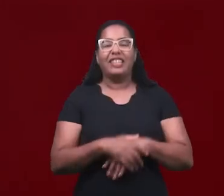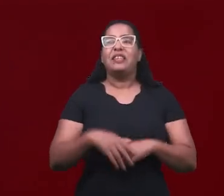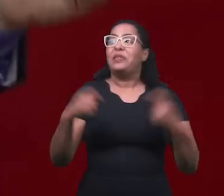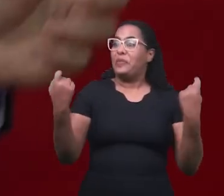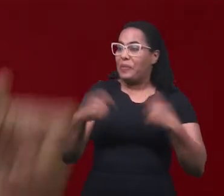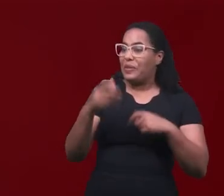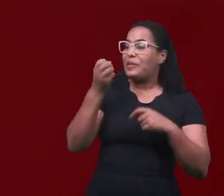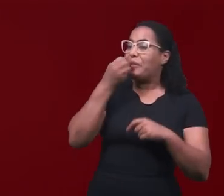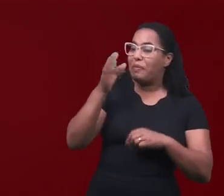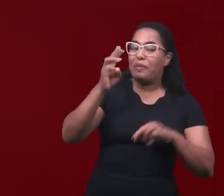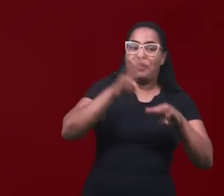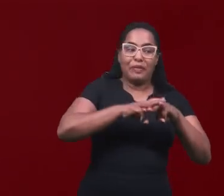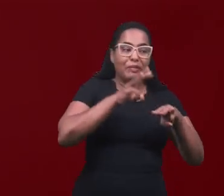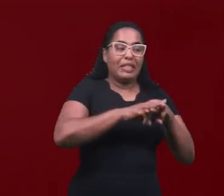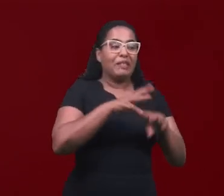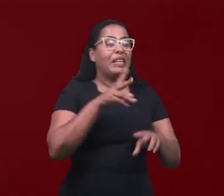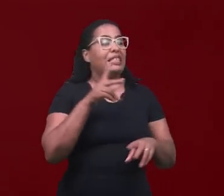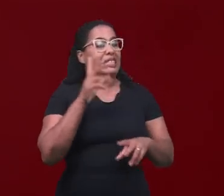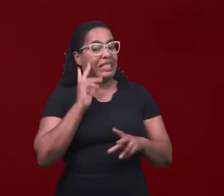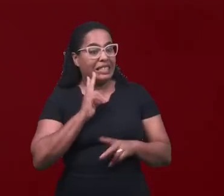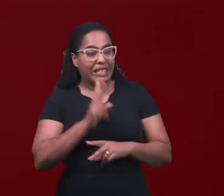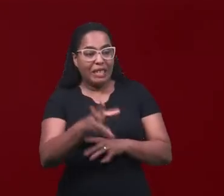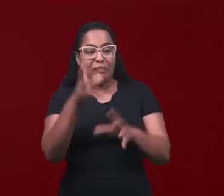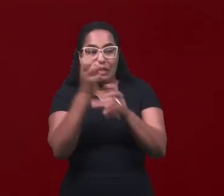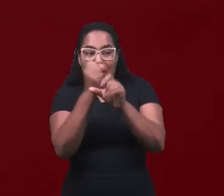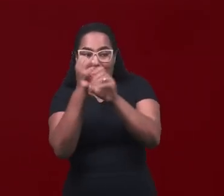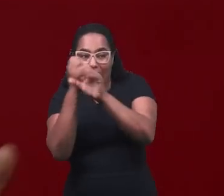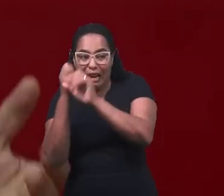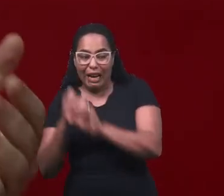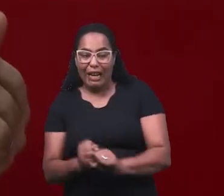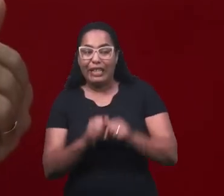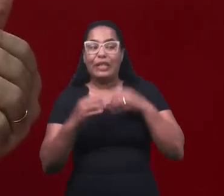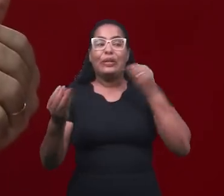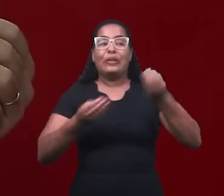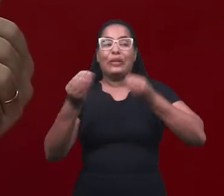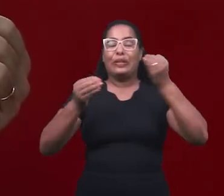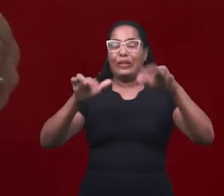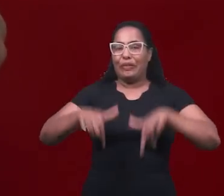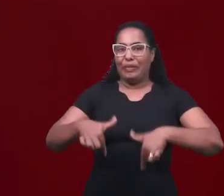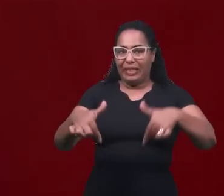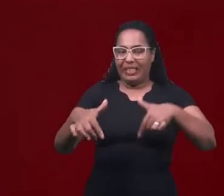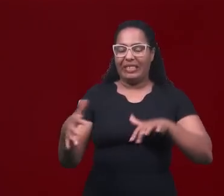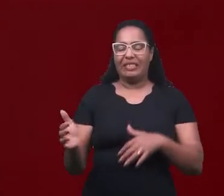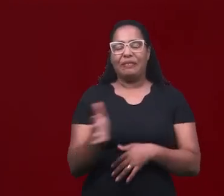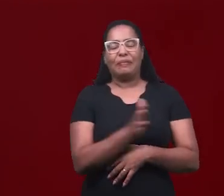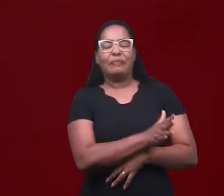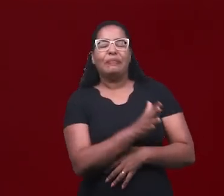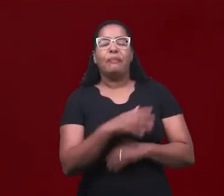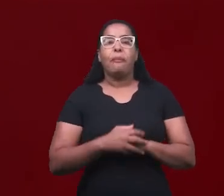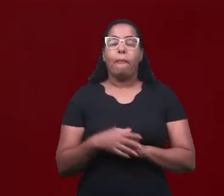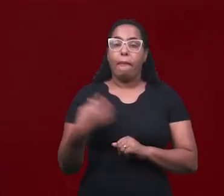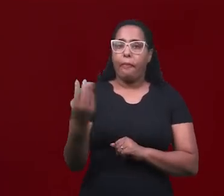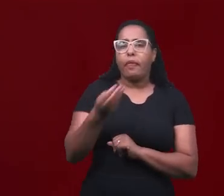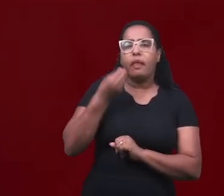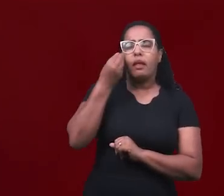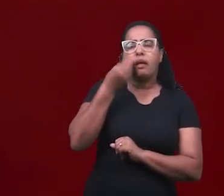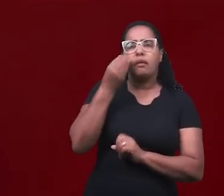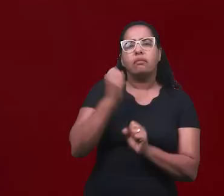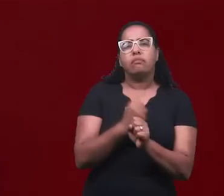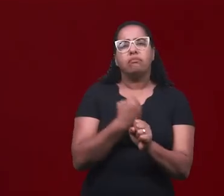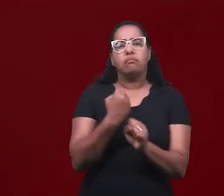sempre conta para ver como é que funciona isso. Bom, nós estamos vivendo uma experiência de